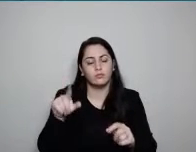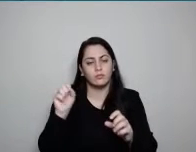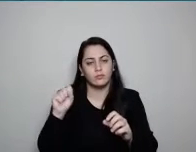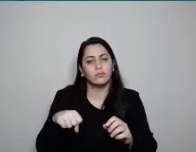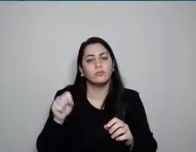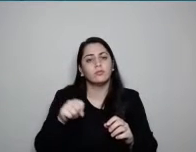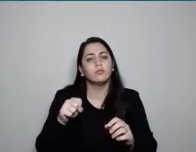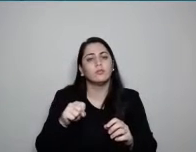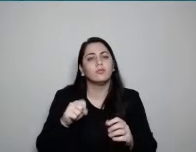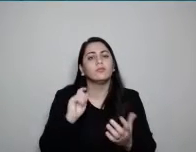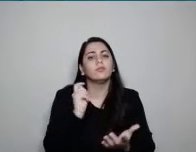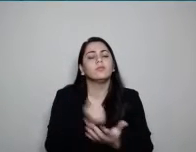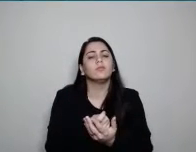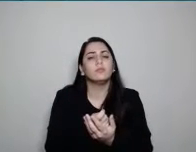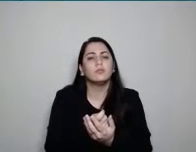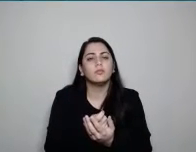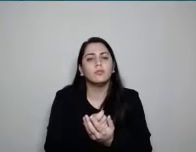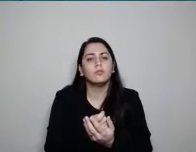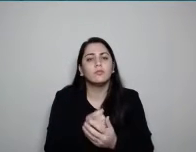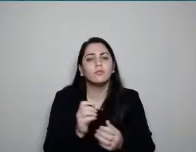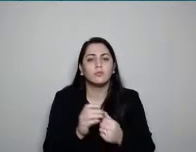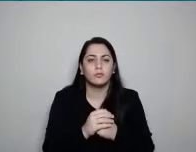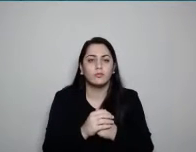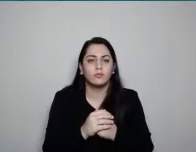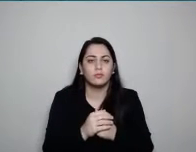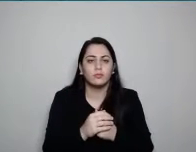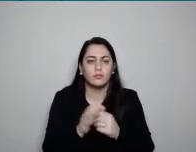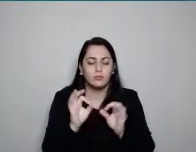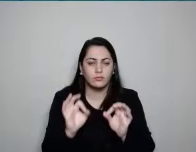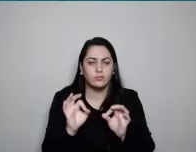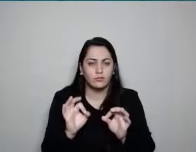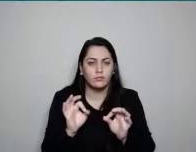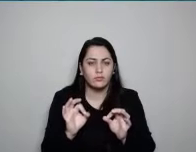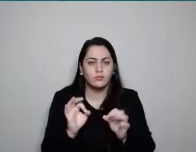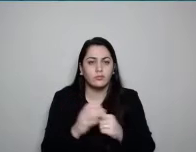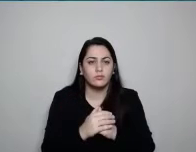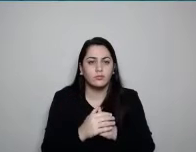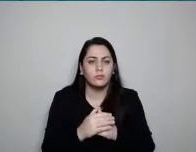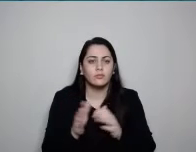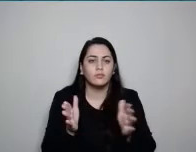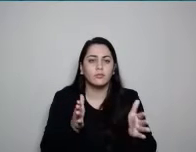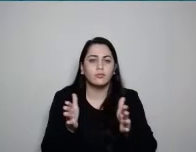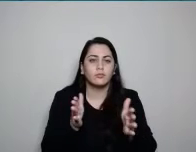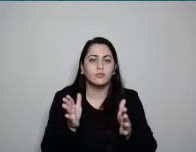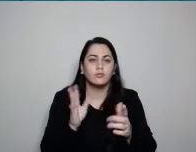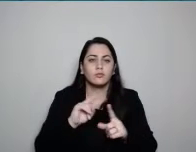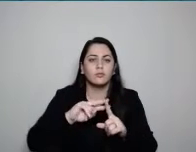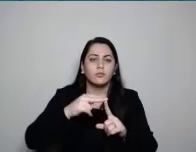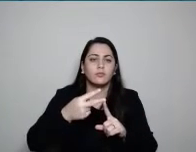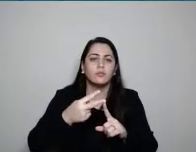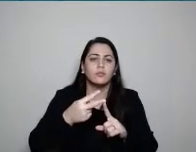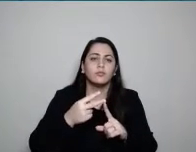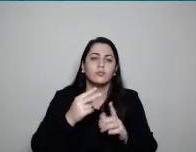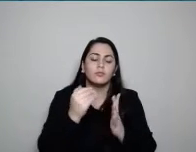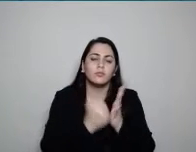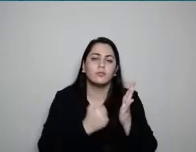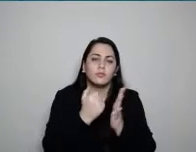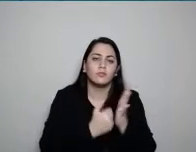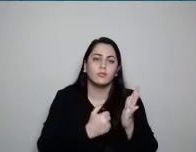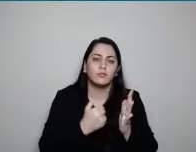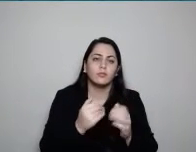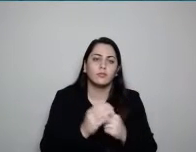R$3.000, isso. Isso? Exatamente. Reconhecer a prescrição quinquenal referente à restituição em dobro dos valores descontados devidamente na conta bancária do autor.